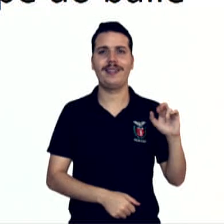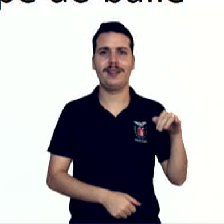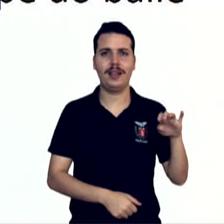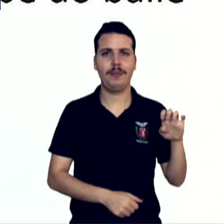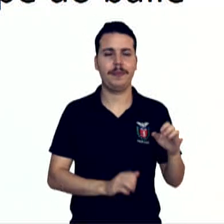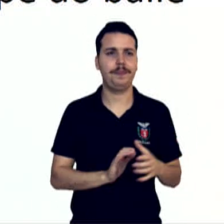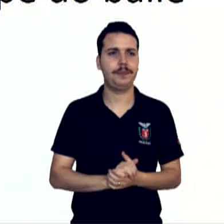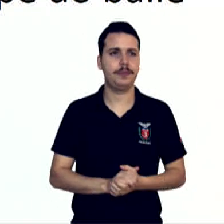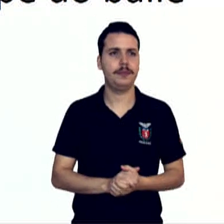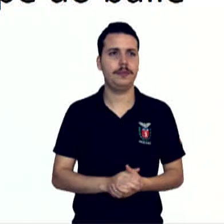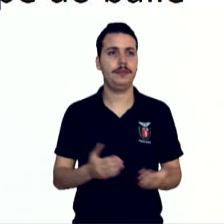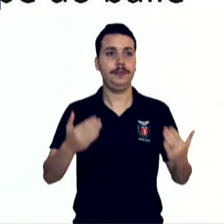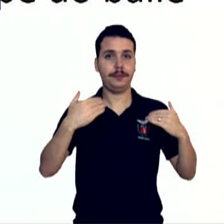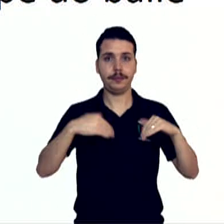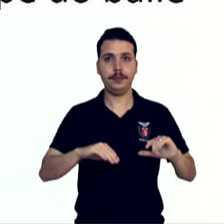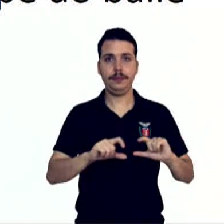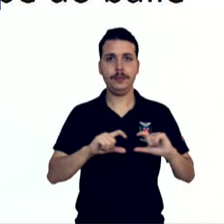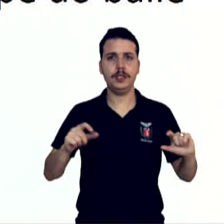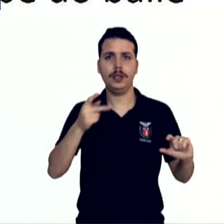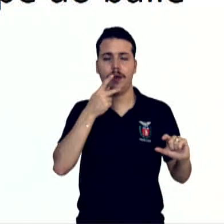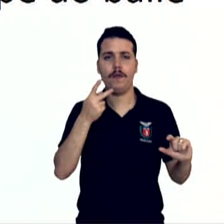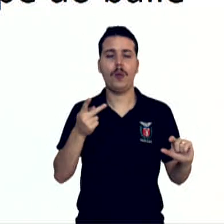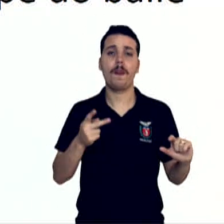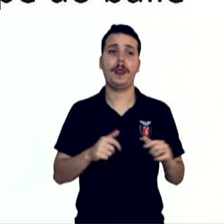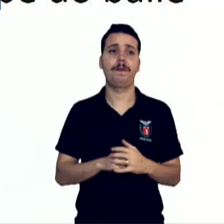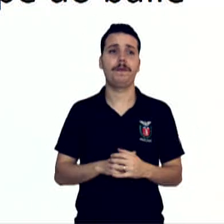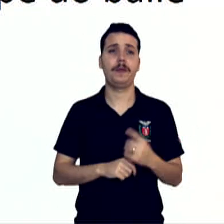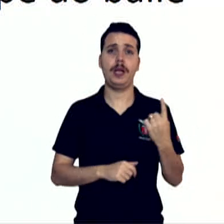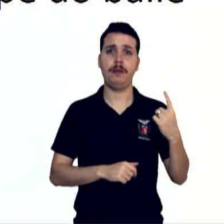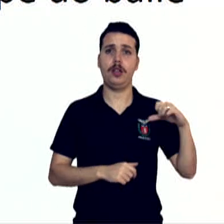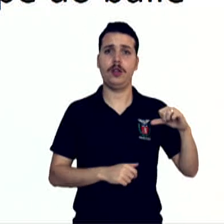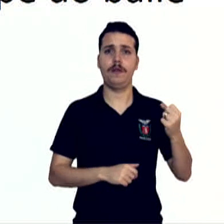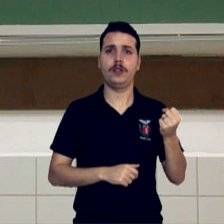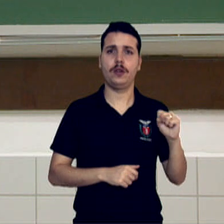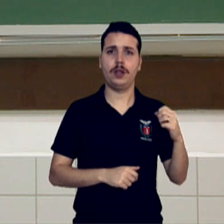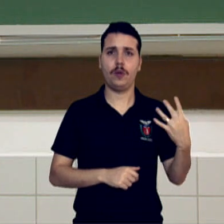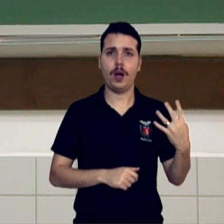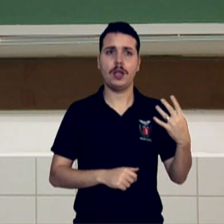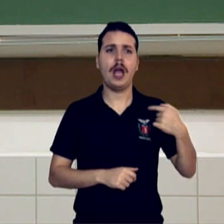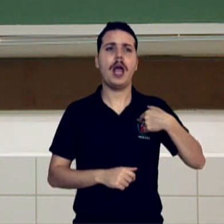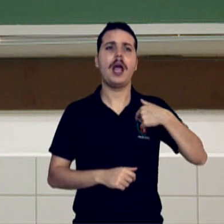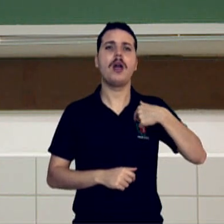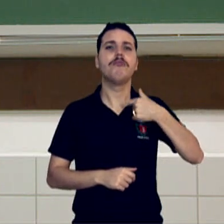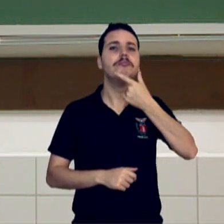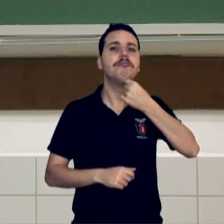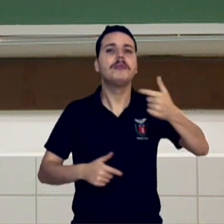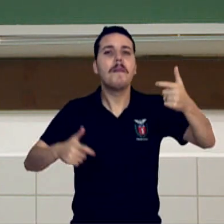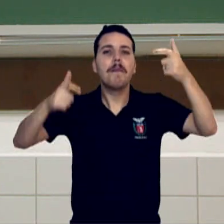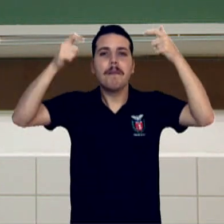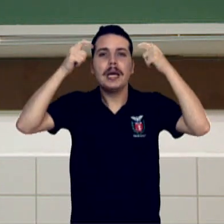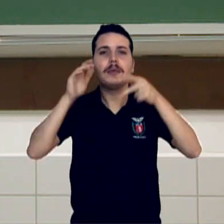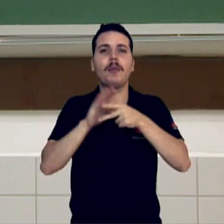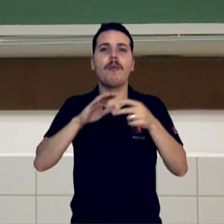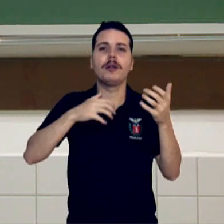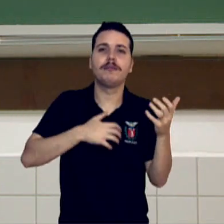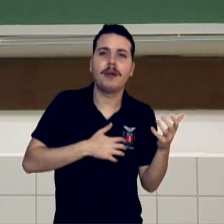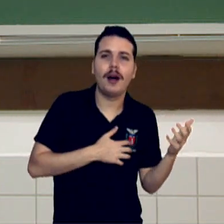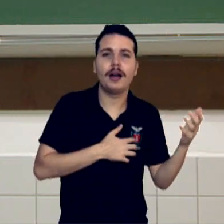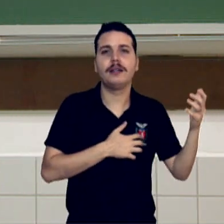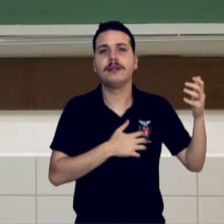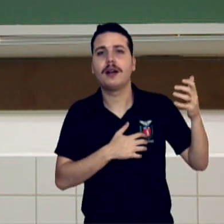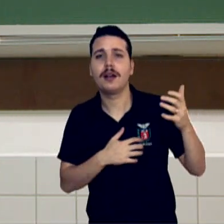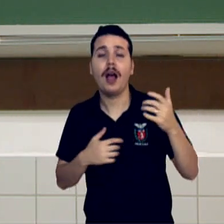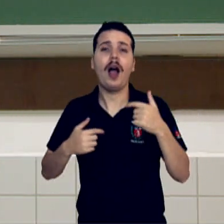ele foi o príncipe do baile de formatura em 1984. Também uma informação pessoal